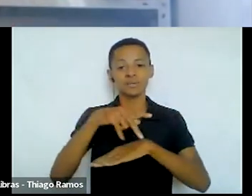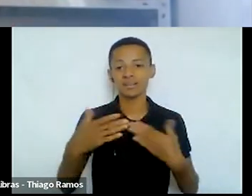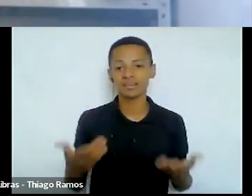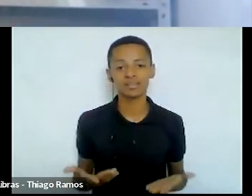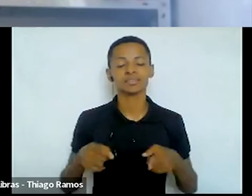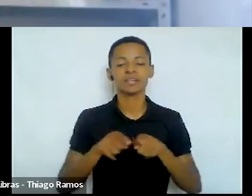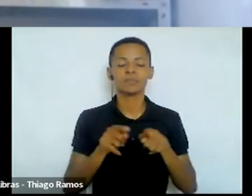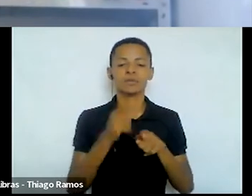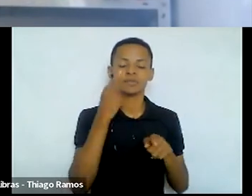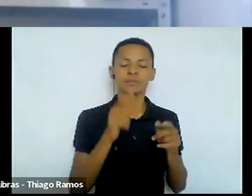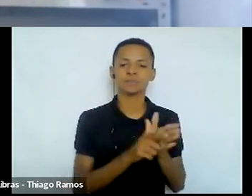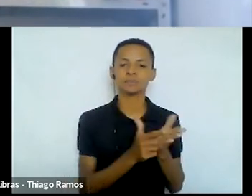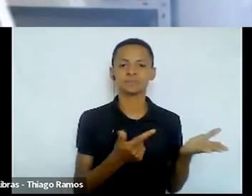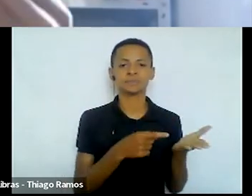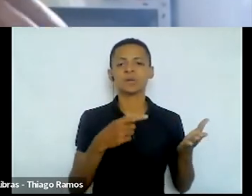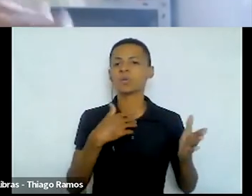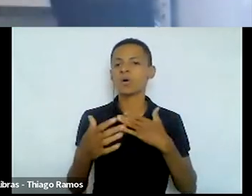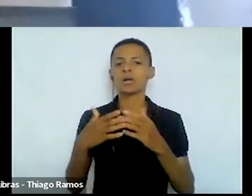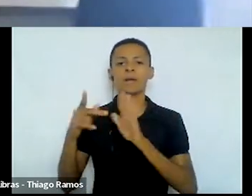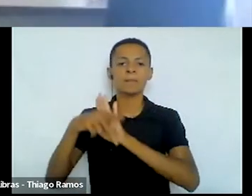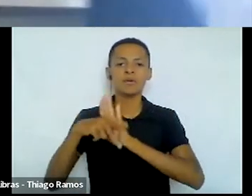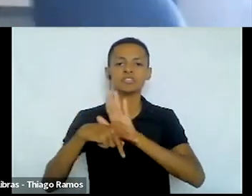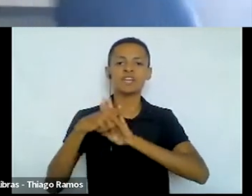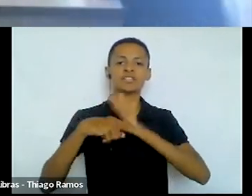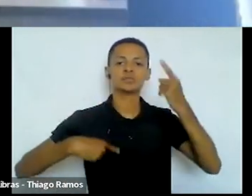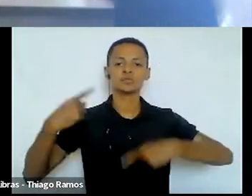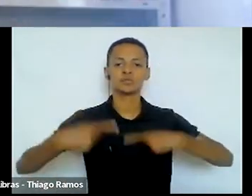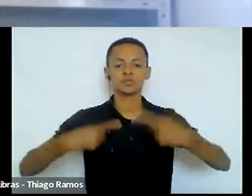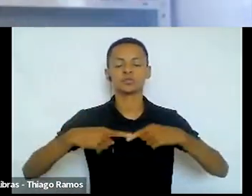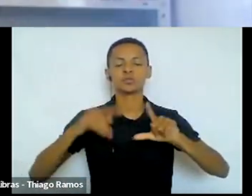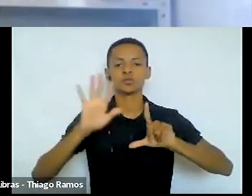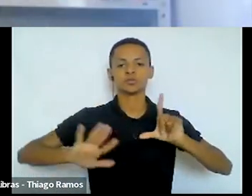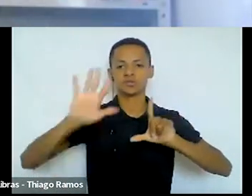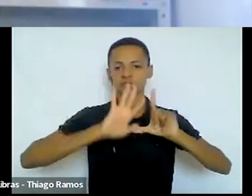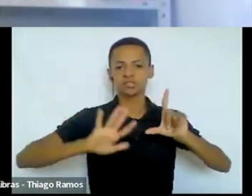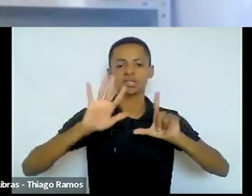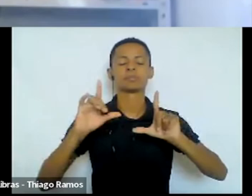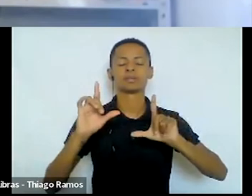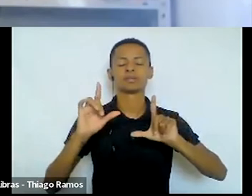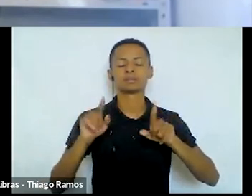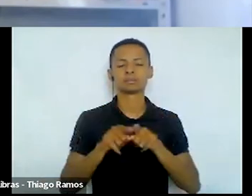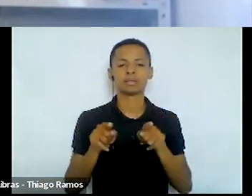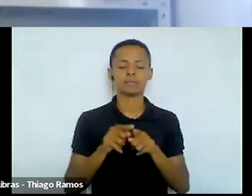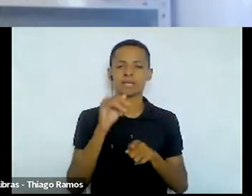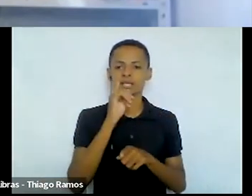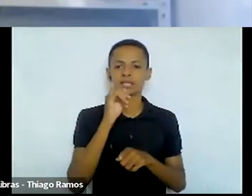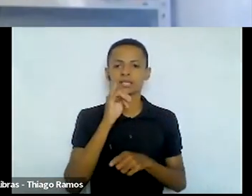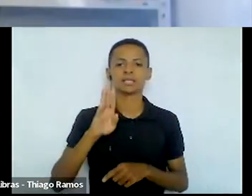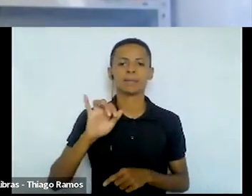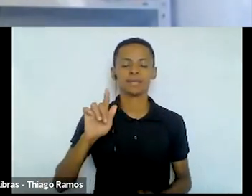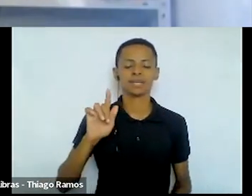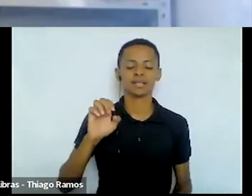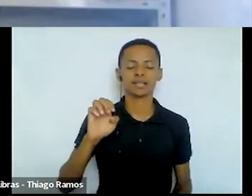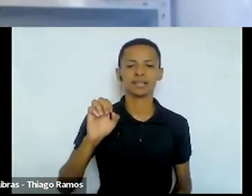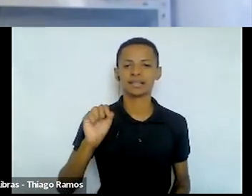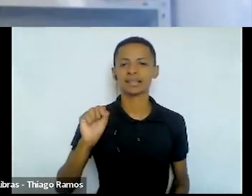se colocando contra qualquer projeto que queira discutir com as plataformas, os estados plataformas, que são as big techs, alguma forma